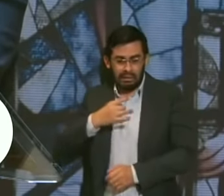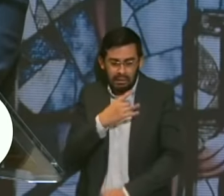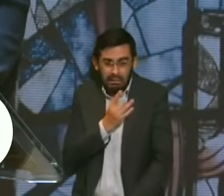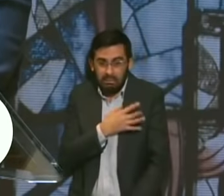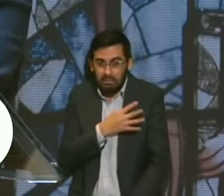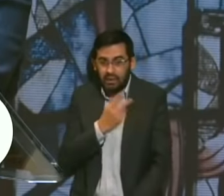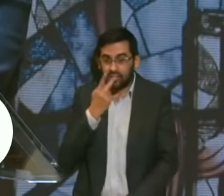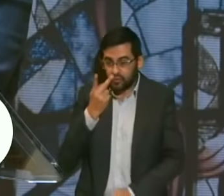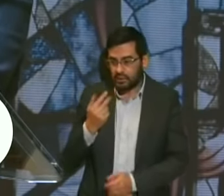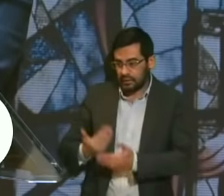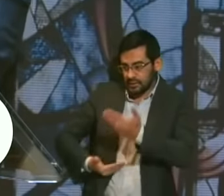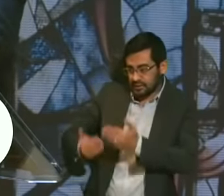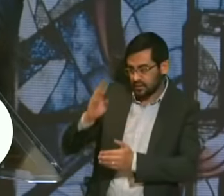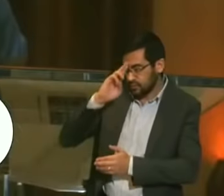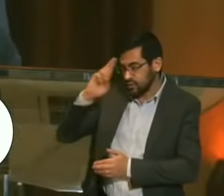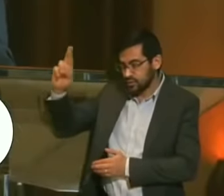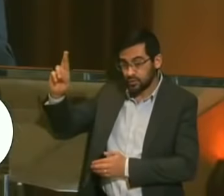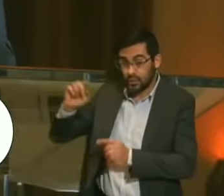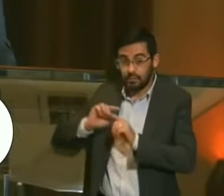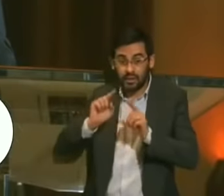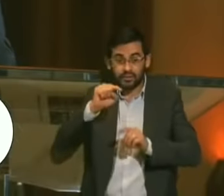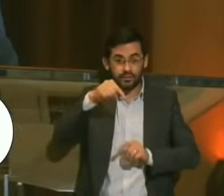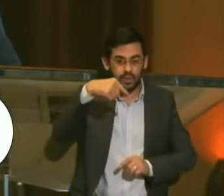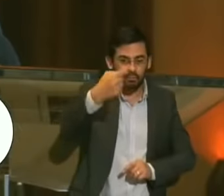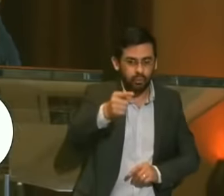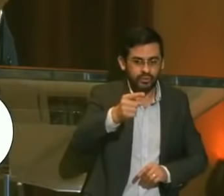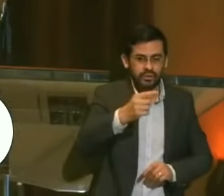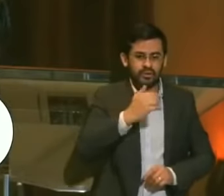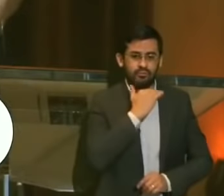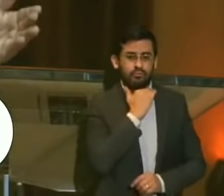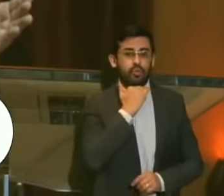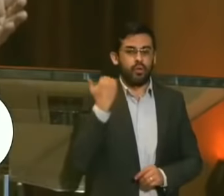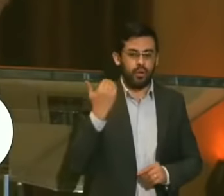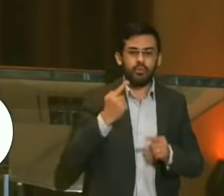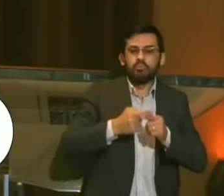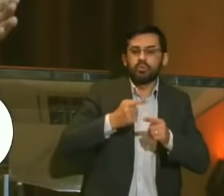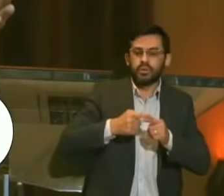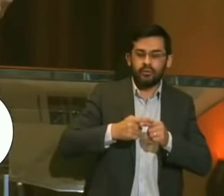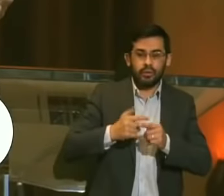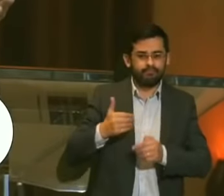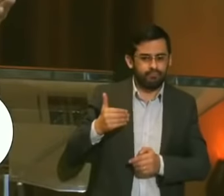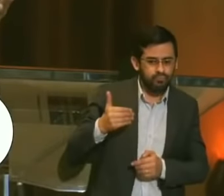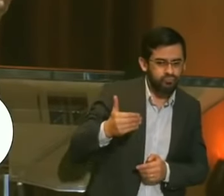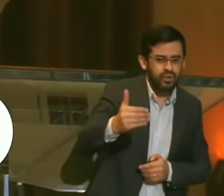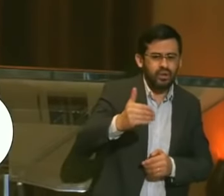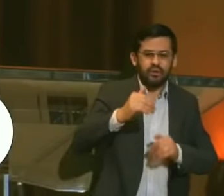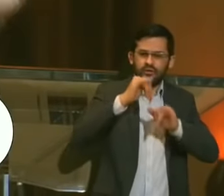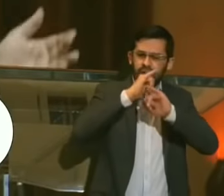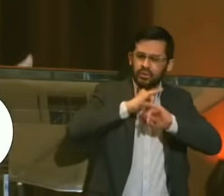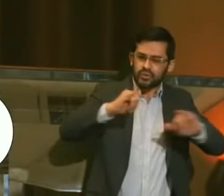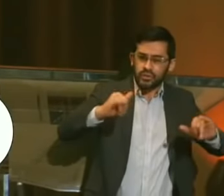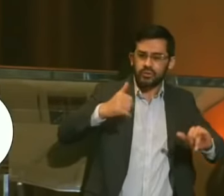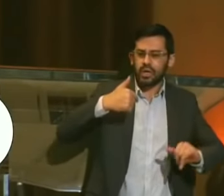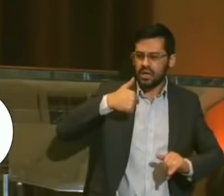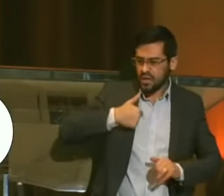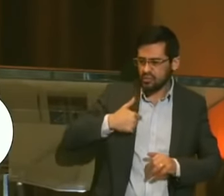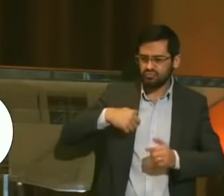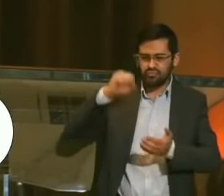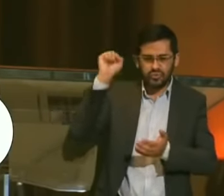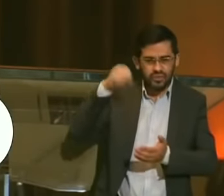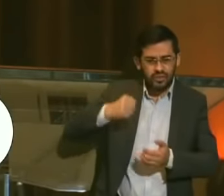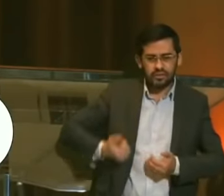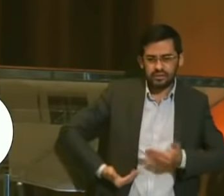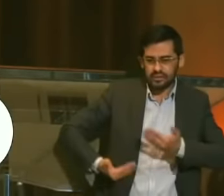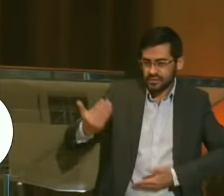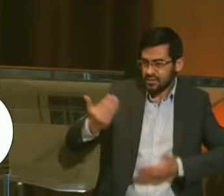do Senhor Jesus, ele vai morrer porque vai dizer e vai continuar dizendo que era servo do